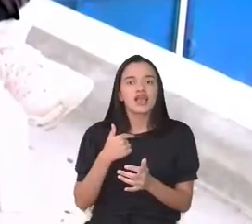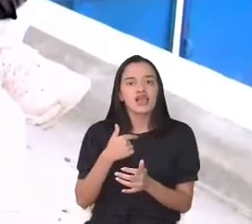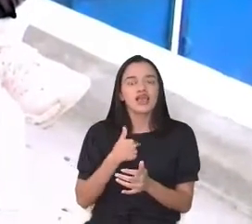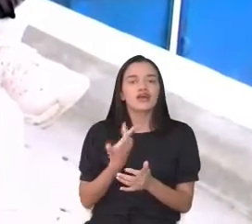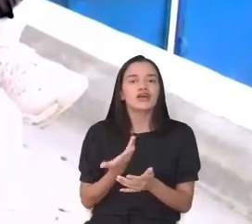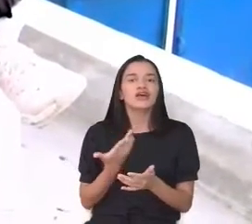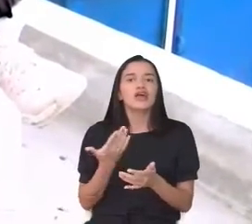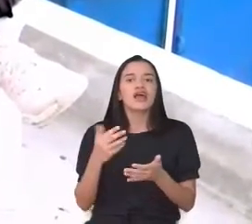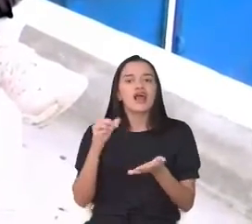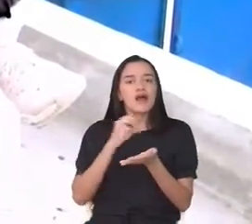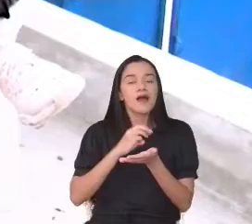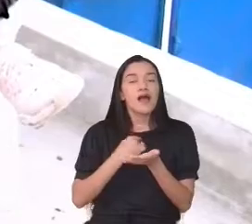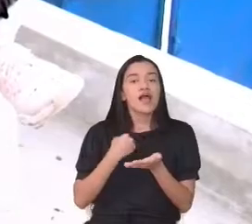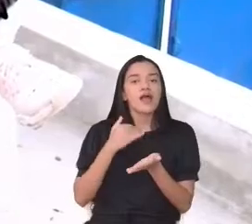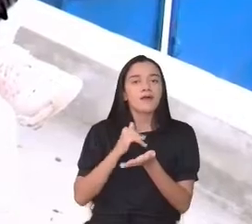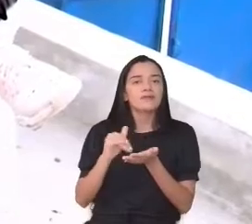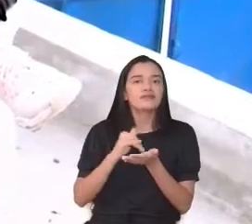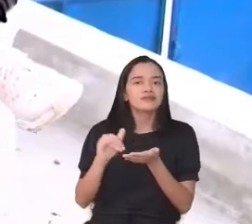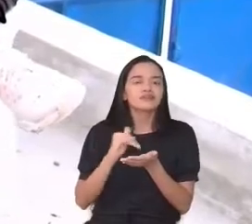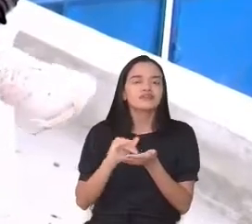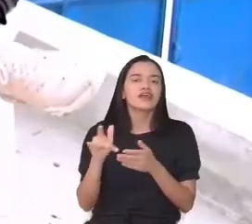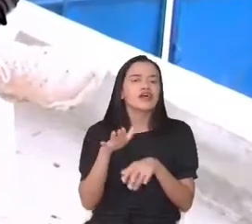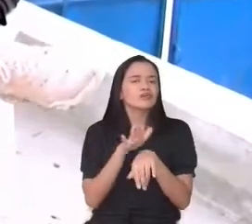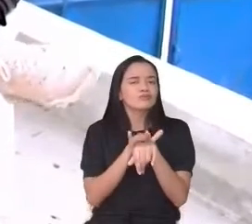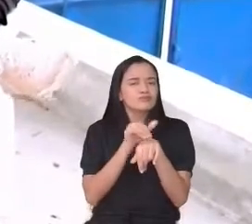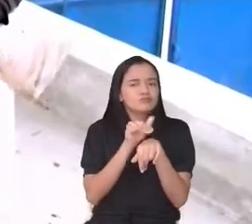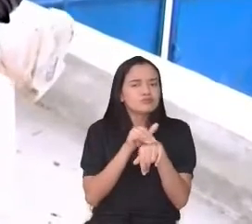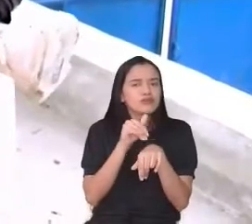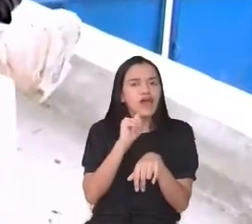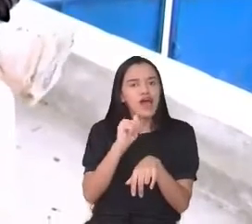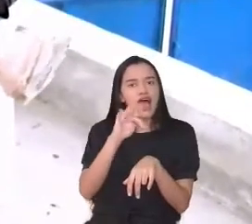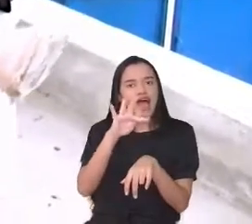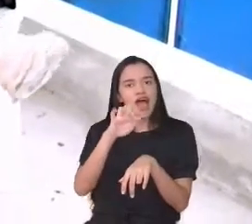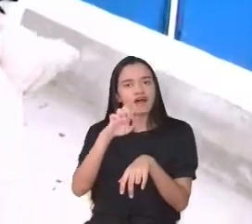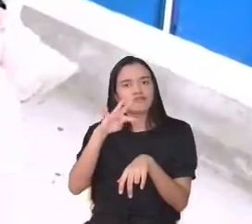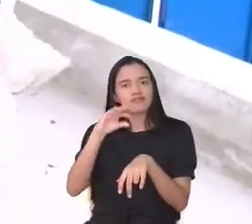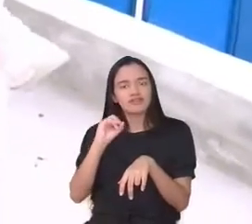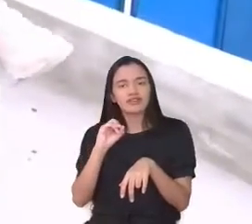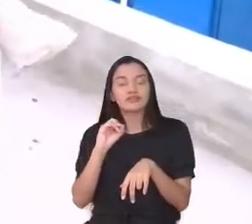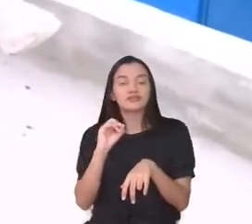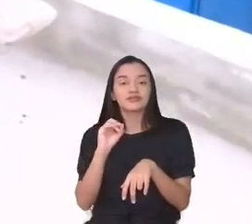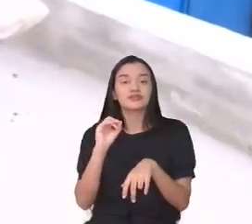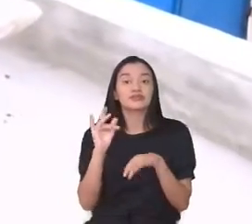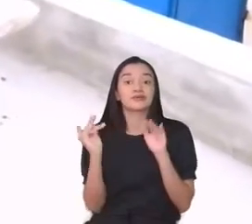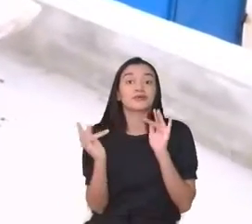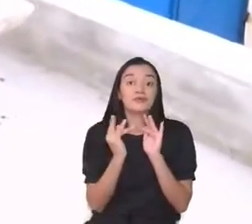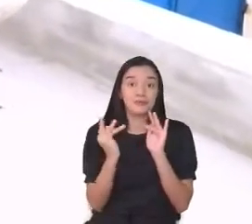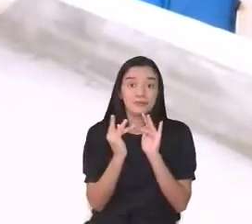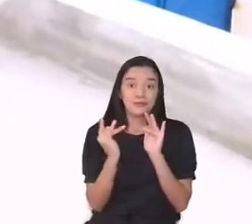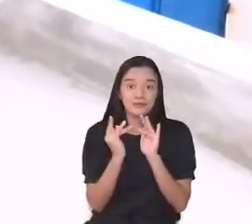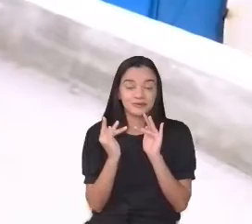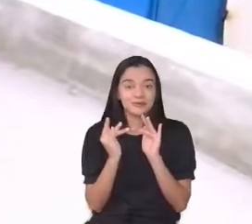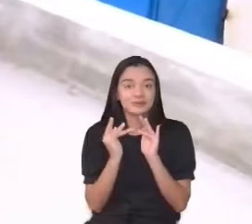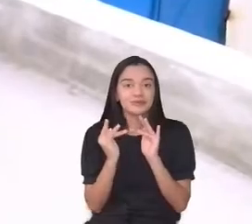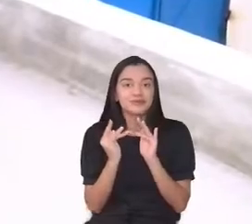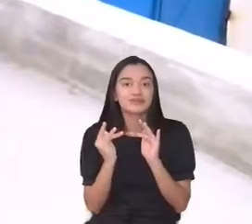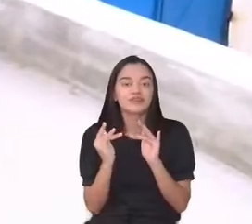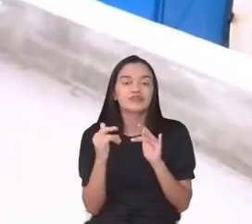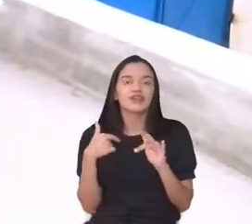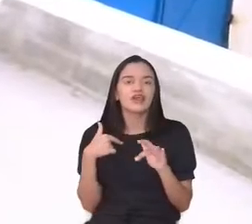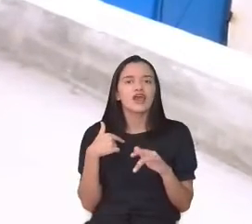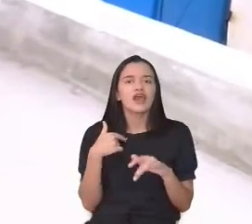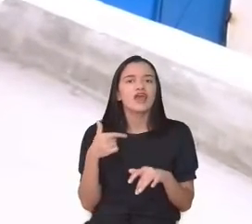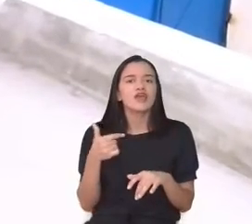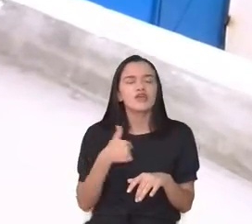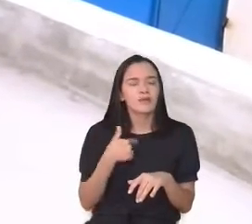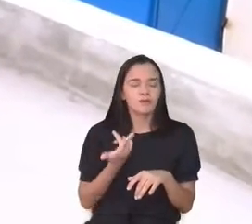a mensagem é a mensagem dos afetos. Exato. Então a gente combina que é isso, a mensagem dos afetos. E se você me der a oportunidade, eu ainda posso explicar um